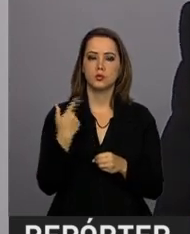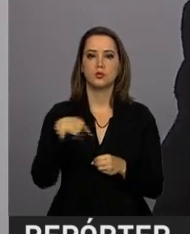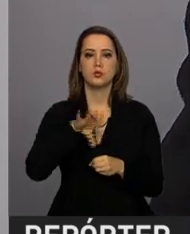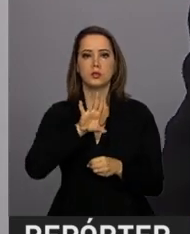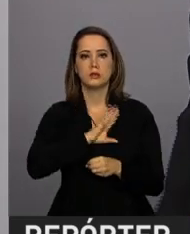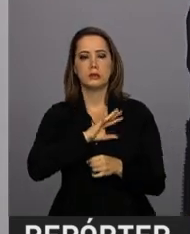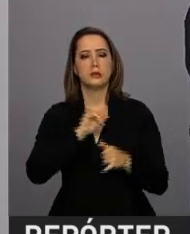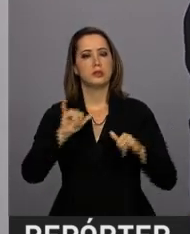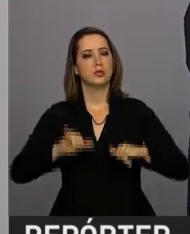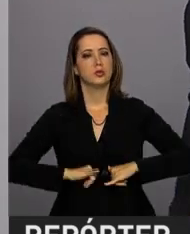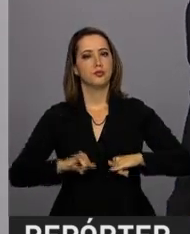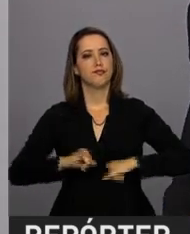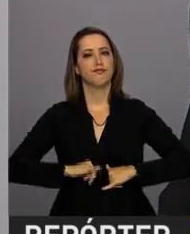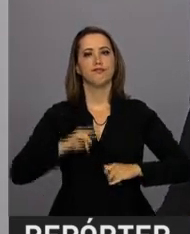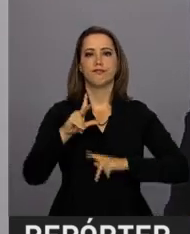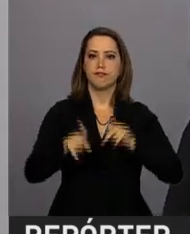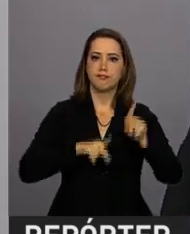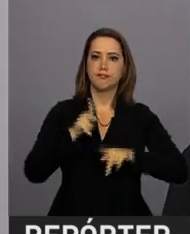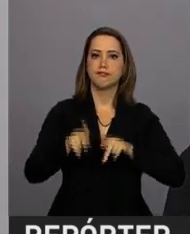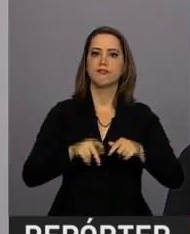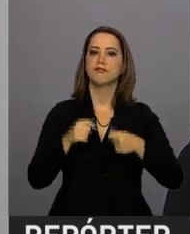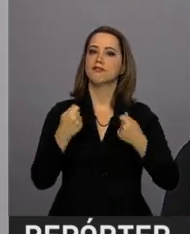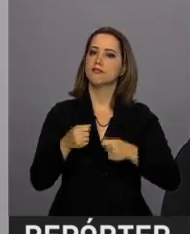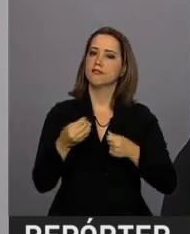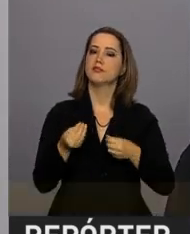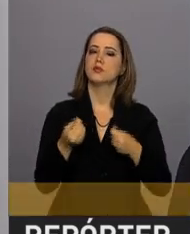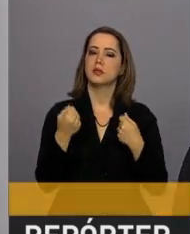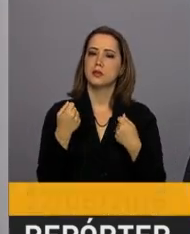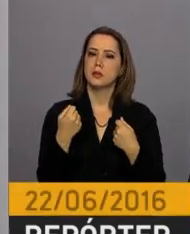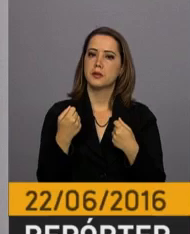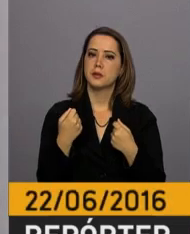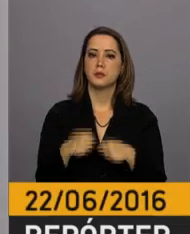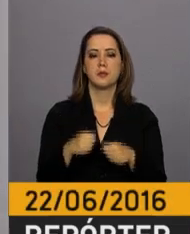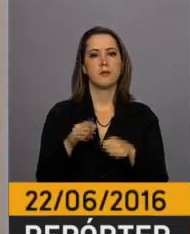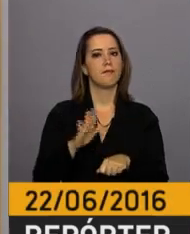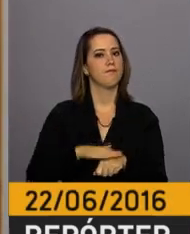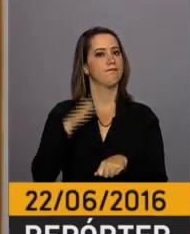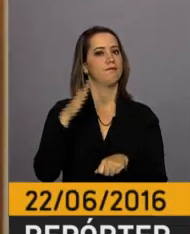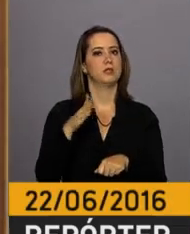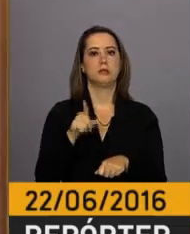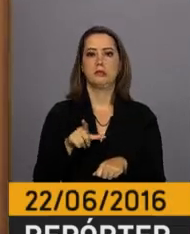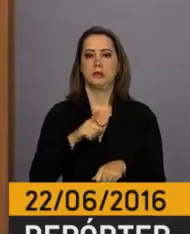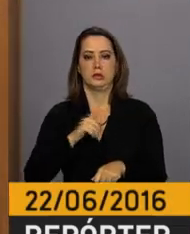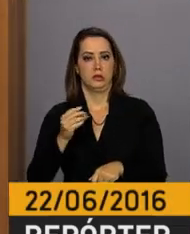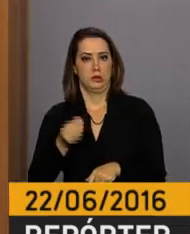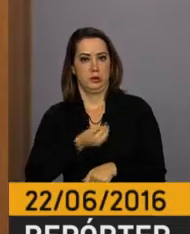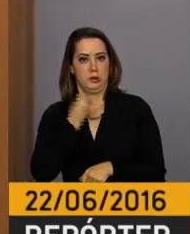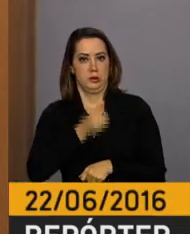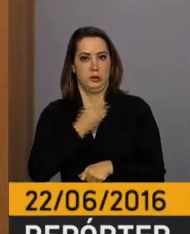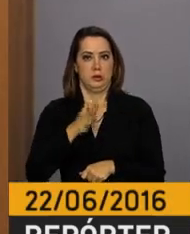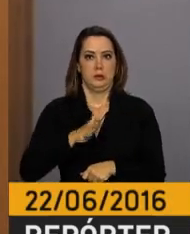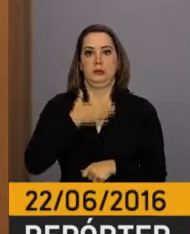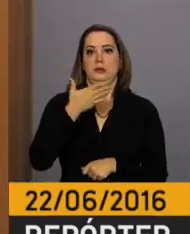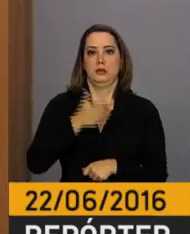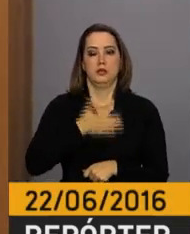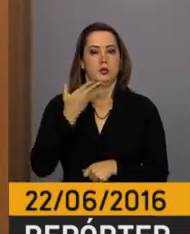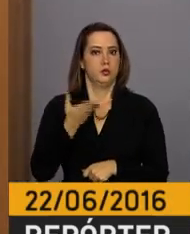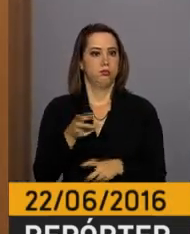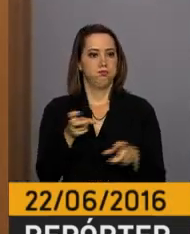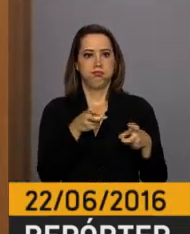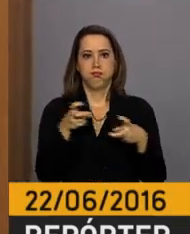sofrida nação merece bem mais do que viver de sobressaltos e de perplexidades